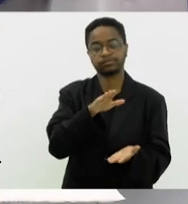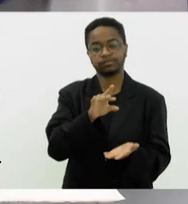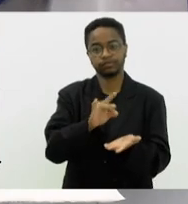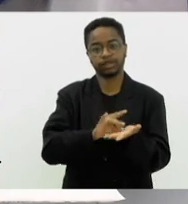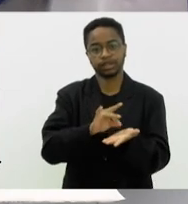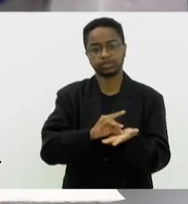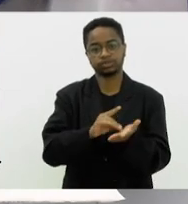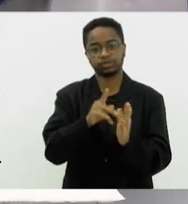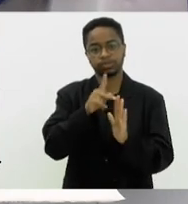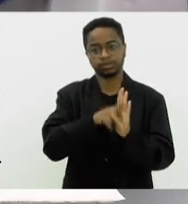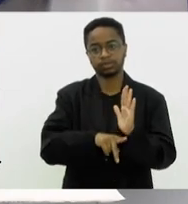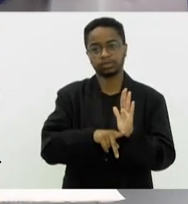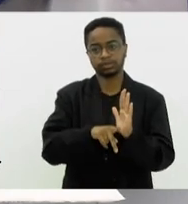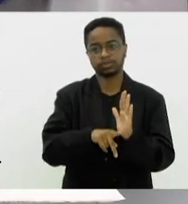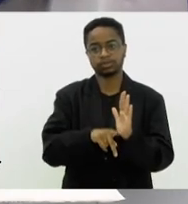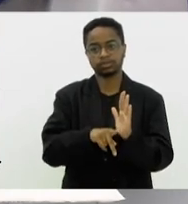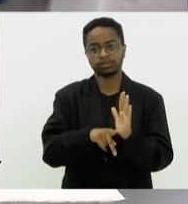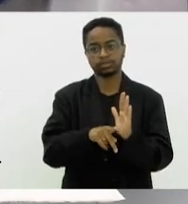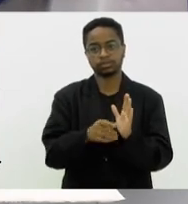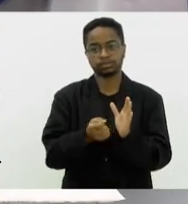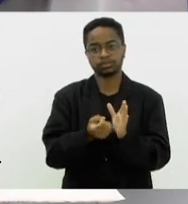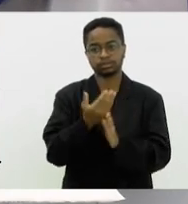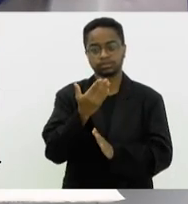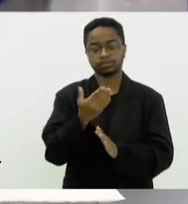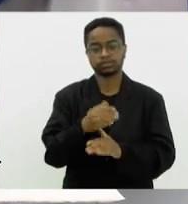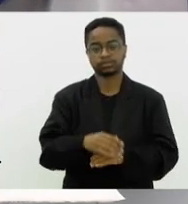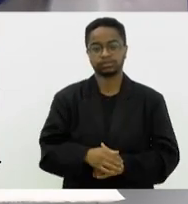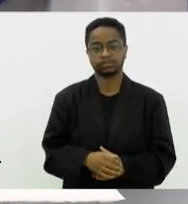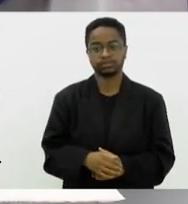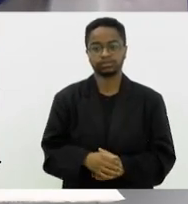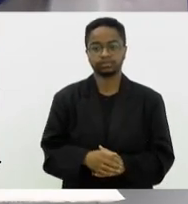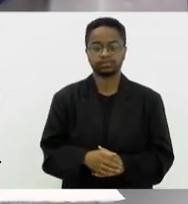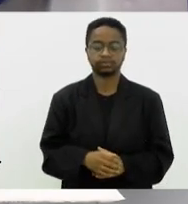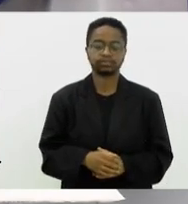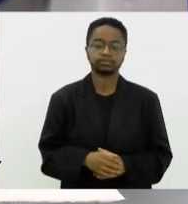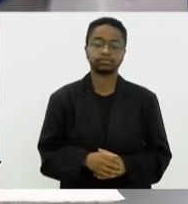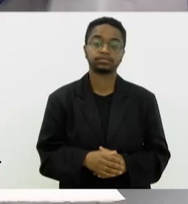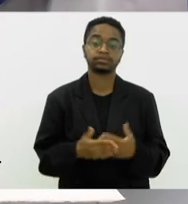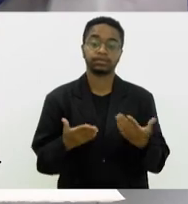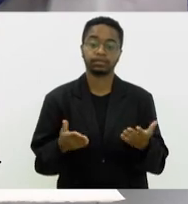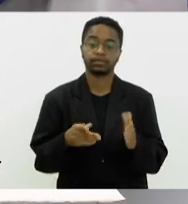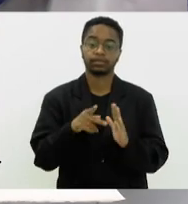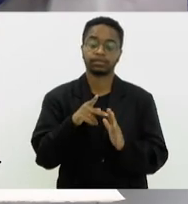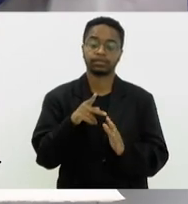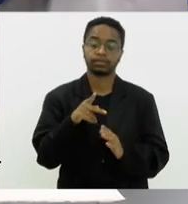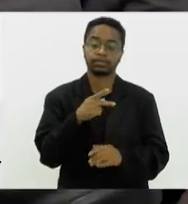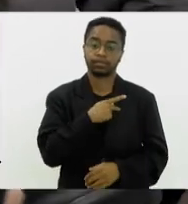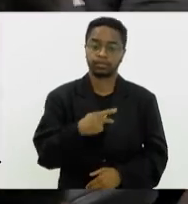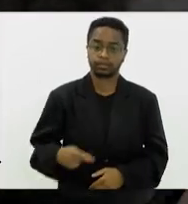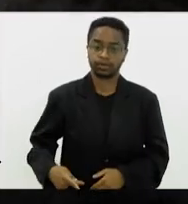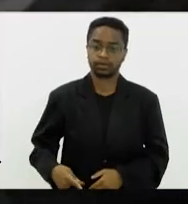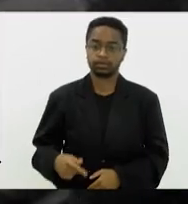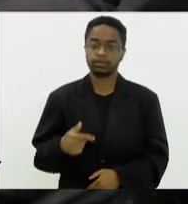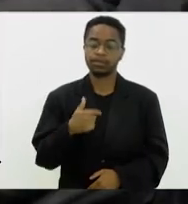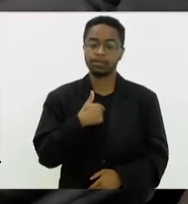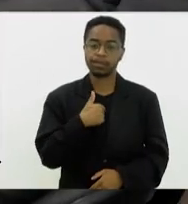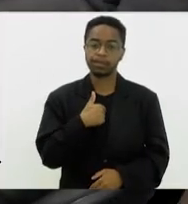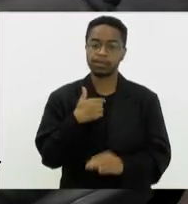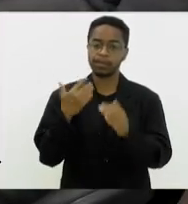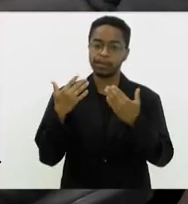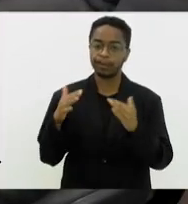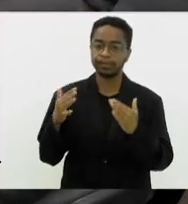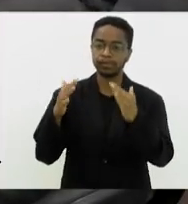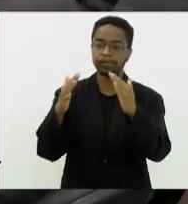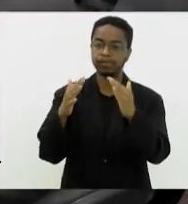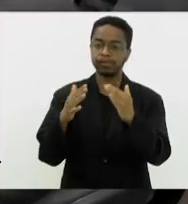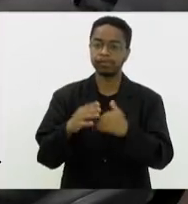aqui de projetos. Isso de atenua autoria, parcialmente a minha síndrome. Agora, presidente. Deputado Luiz Paulo. Eu louvo. Som do